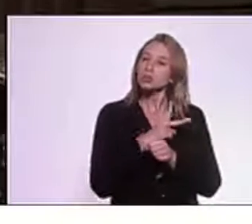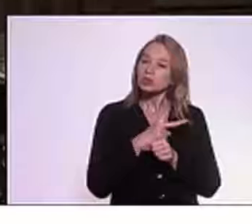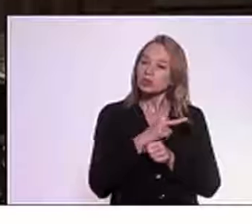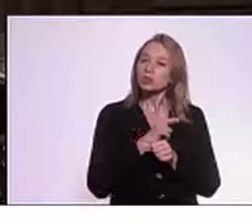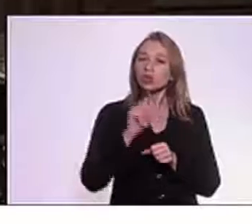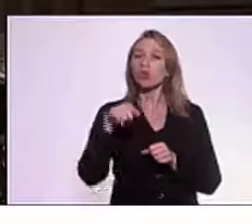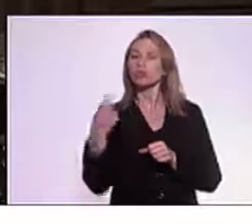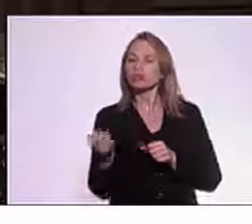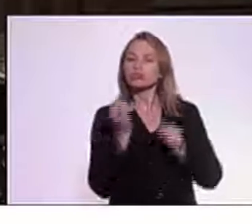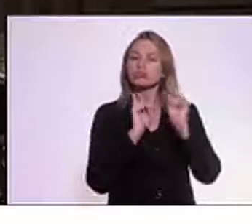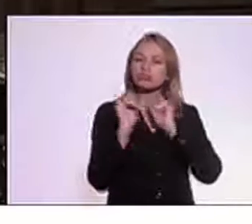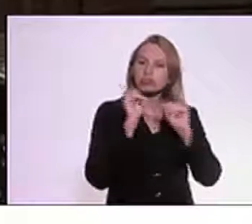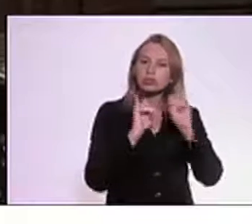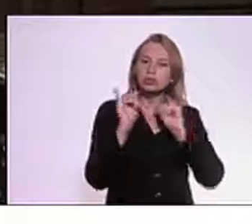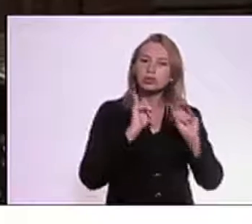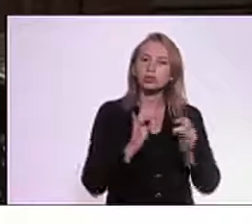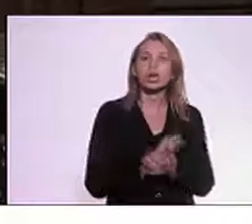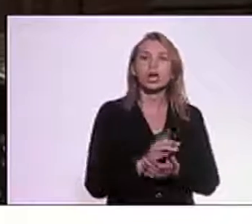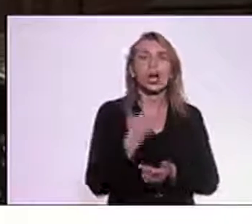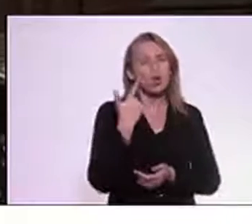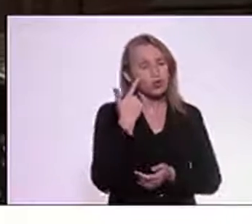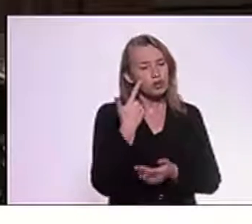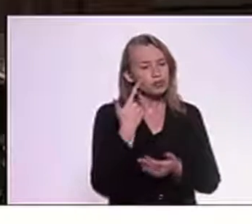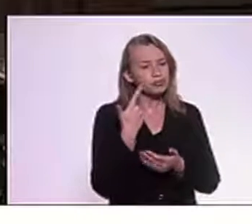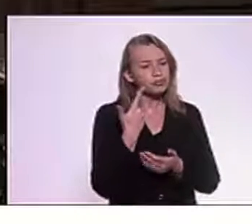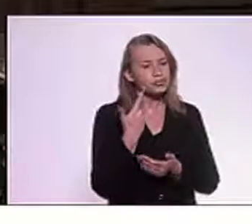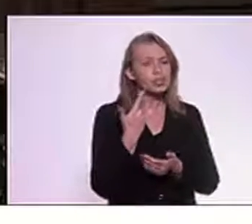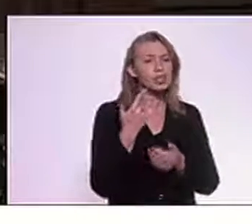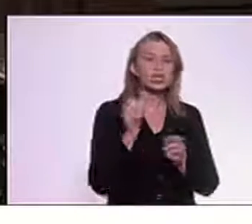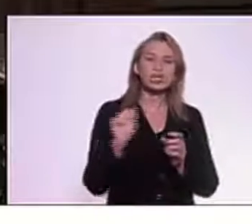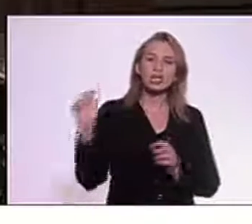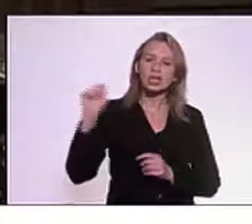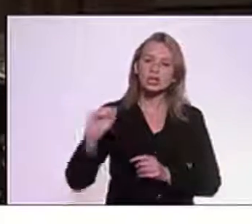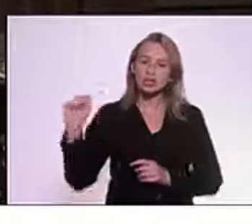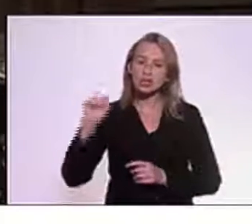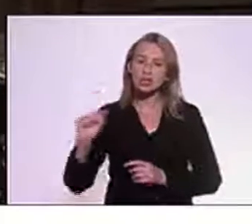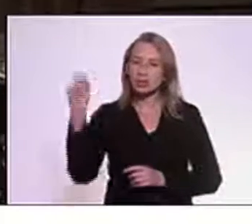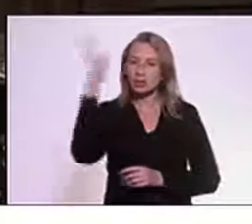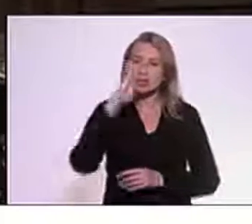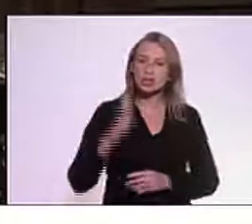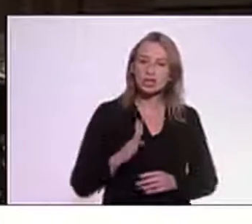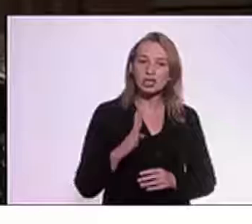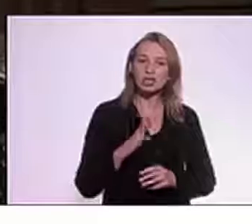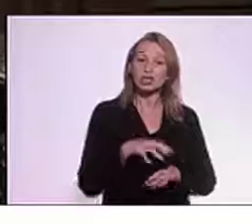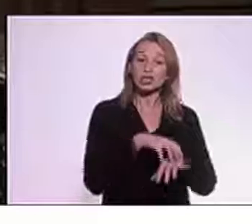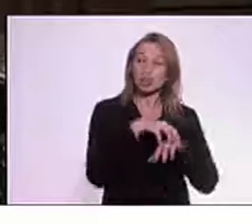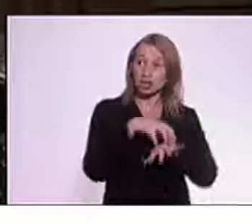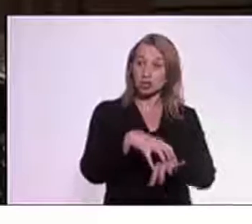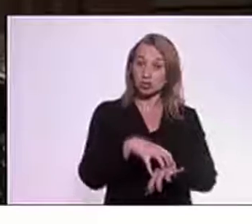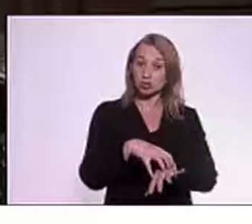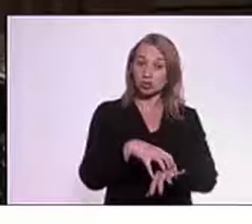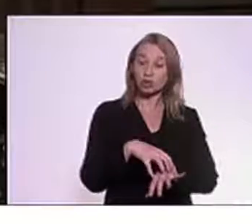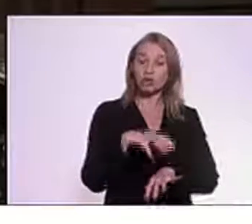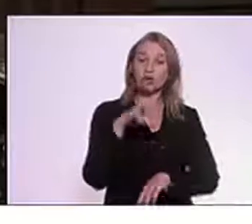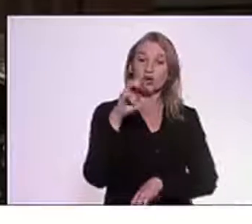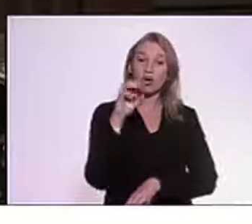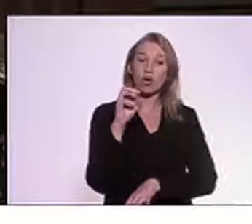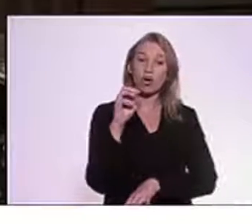maiores informações. Então, verifiquei que a Associação Brasileira de Transporte de